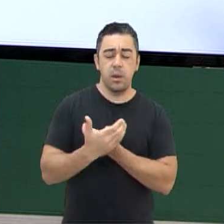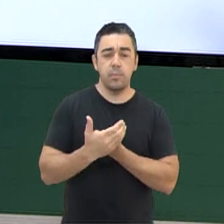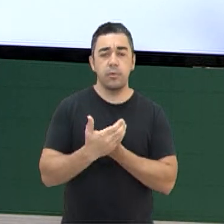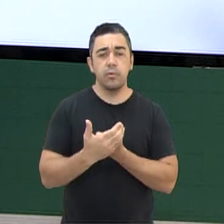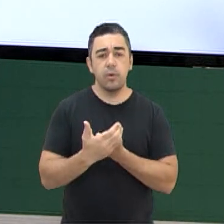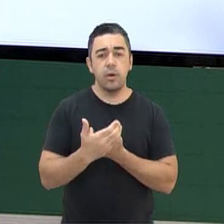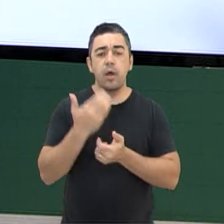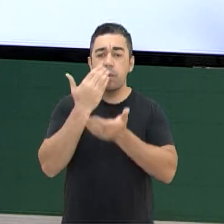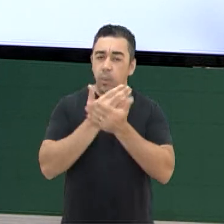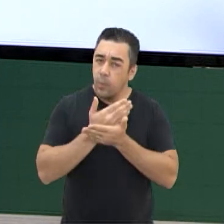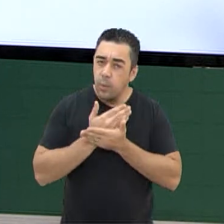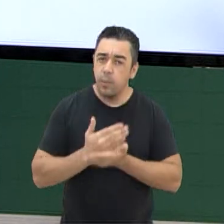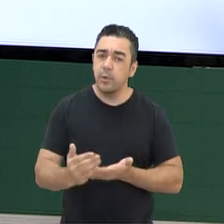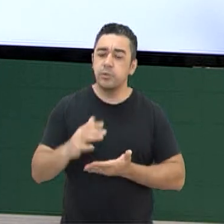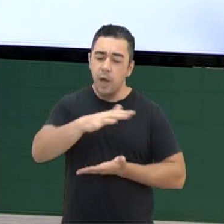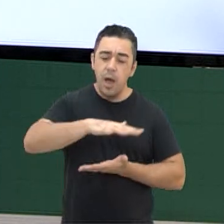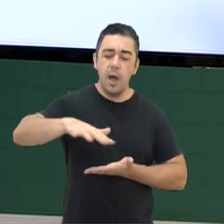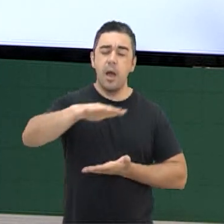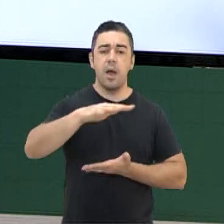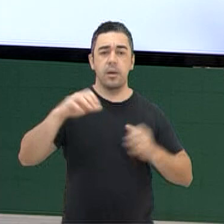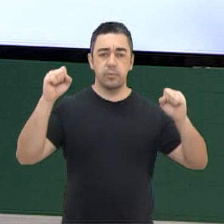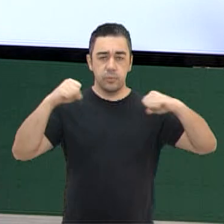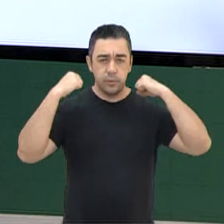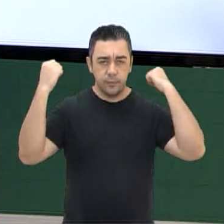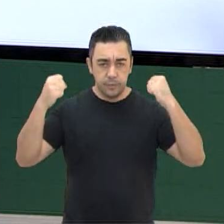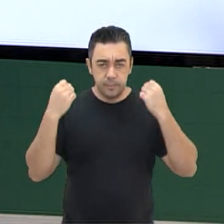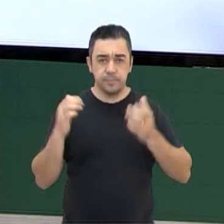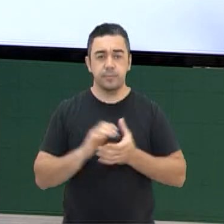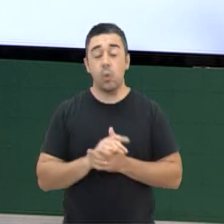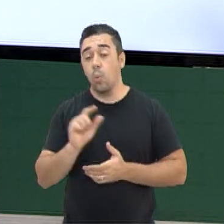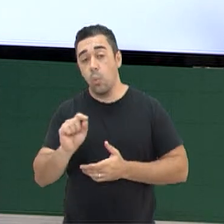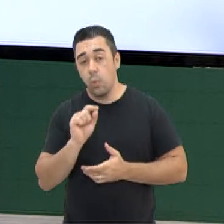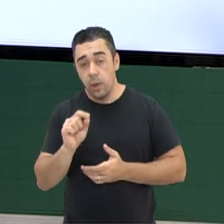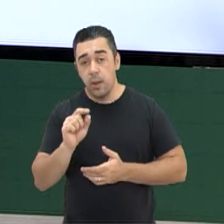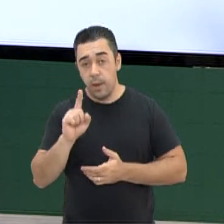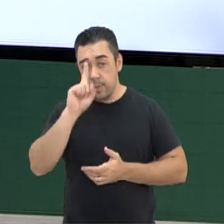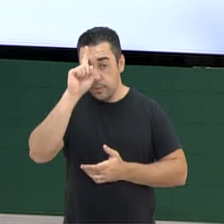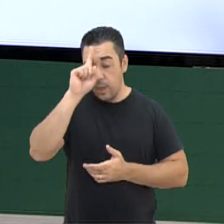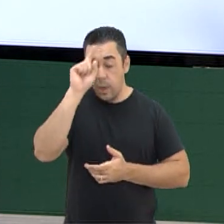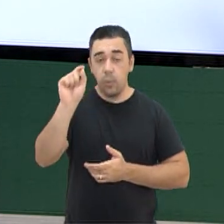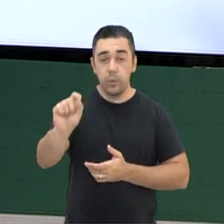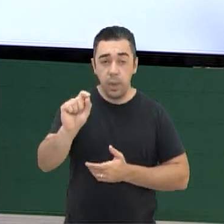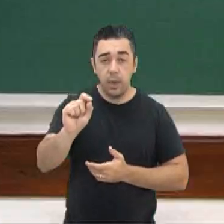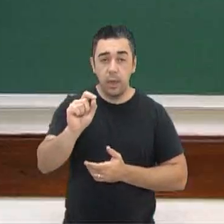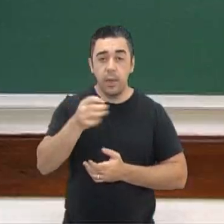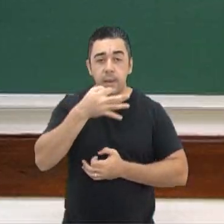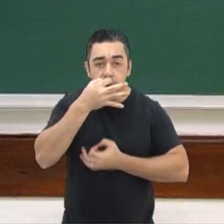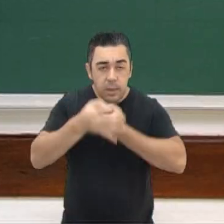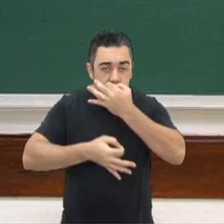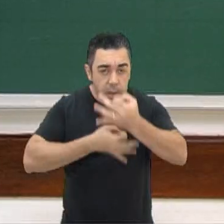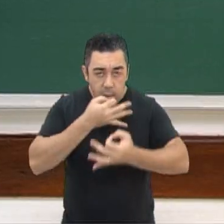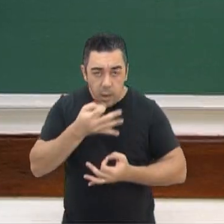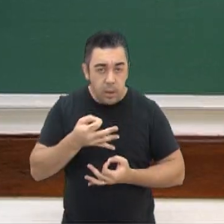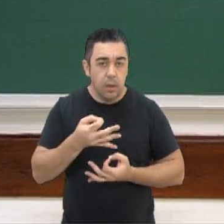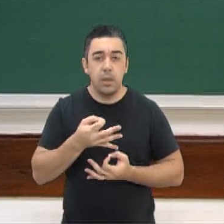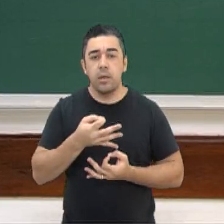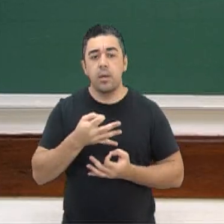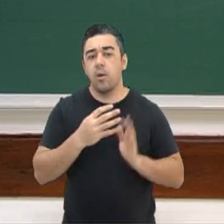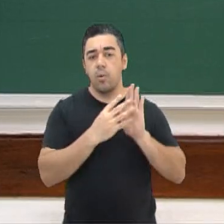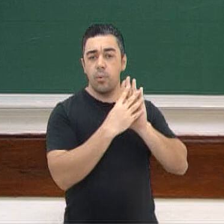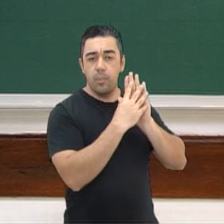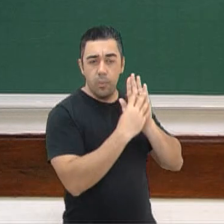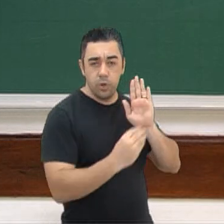acabou fazendo parte da área de educação física. A ideia era fazer uma crítica ao